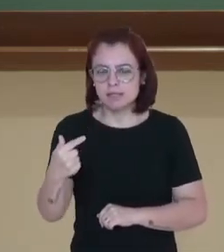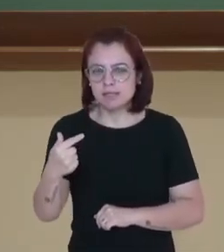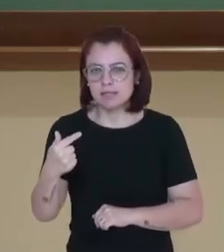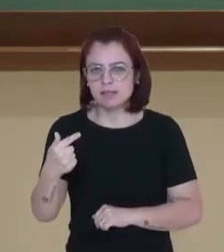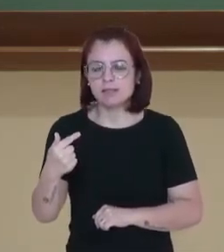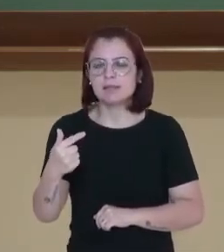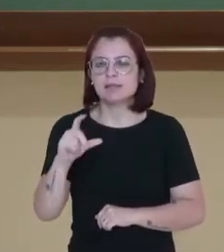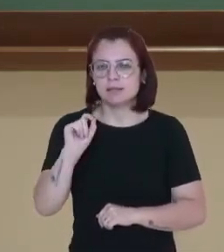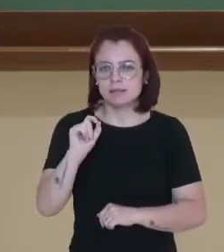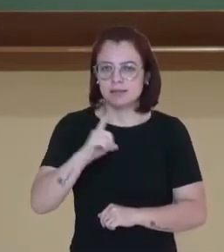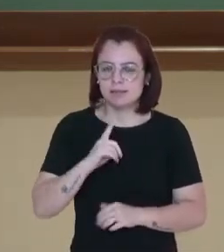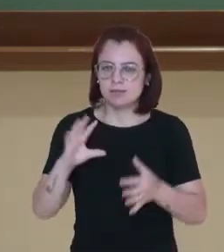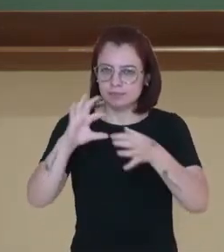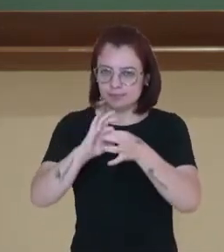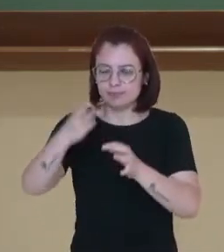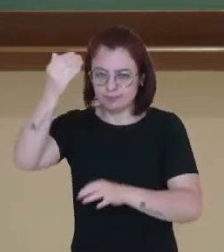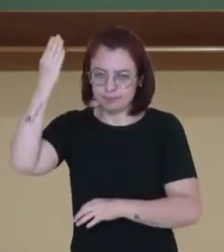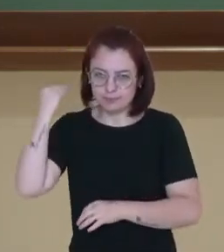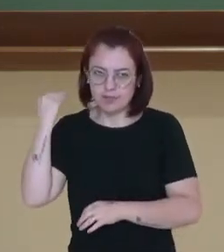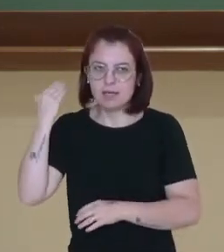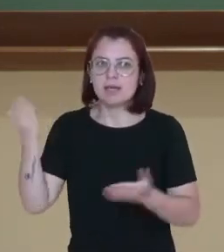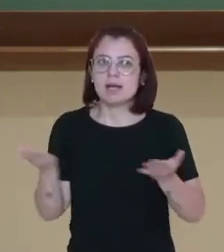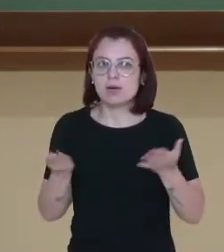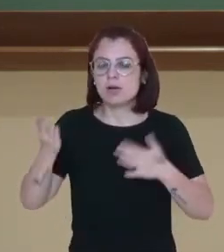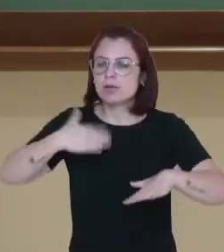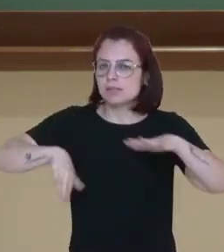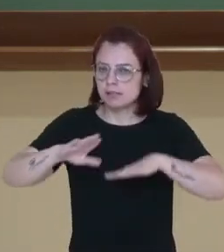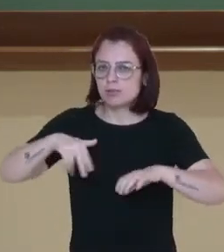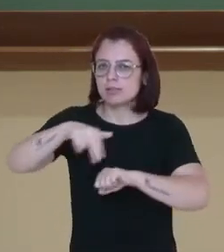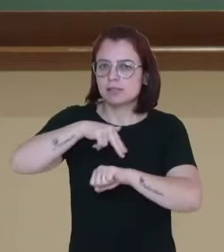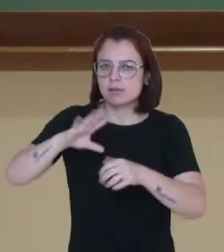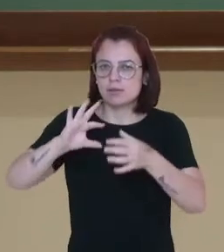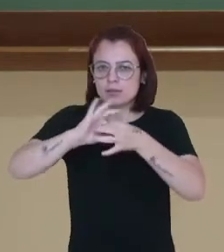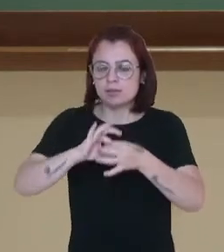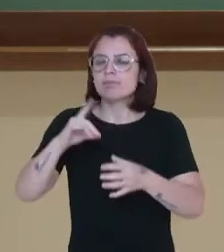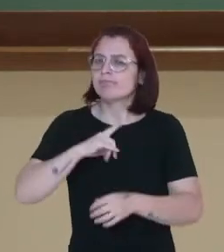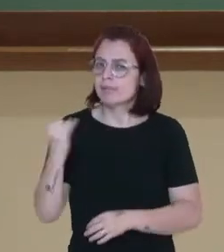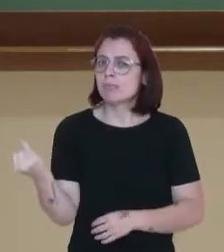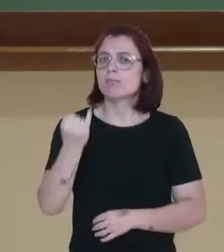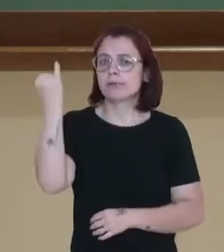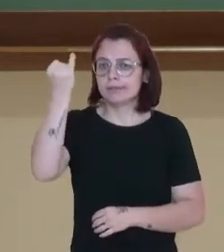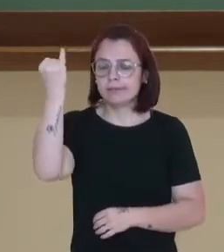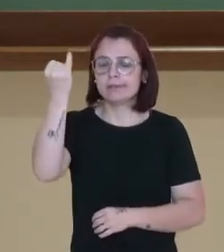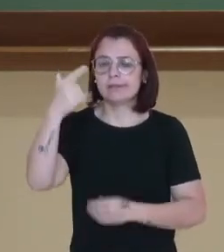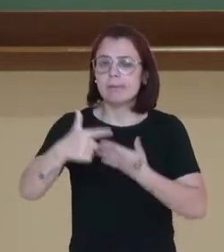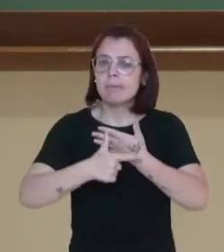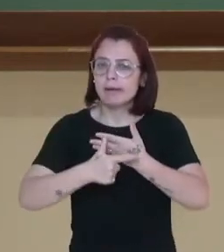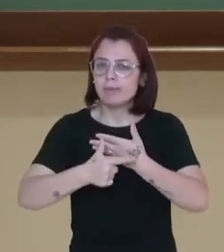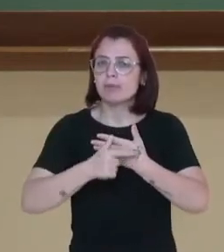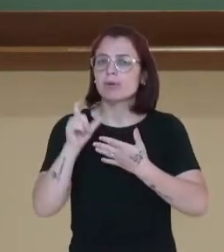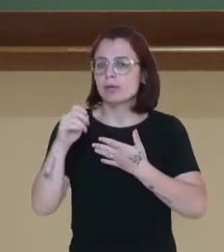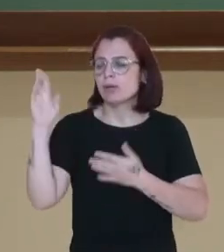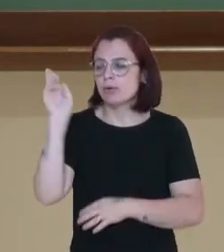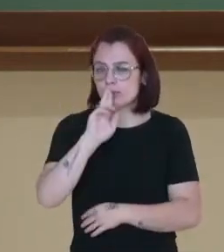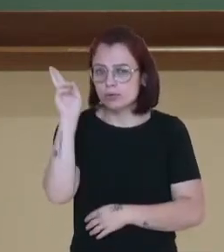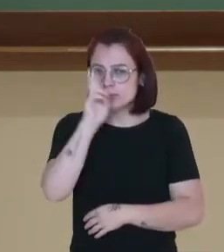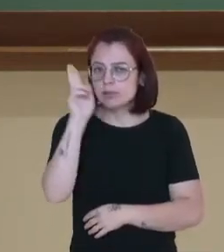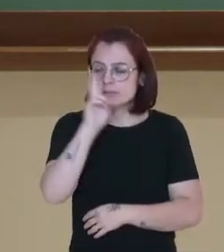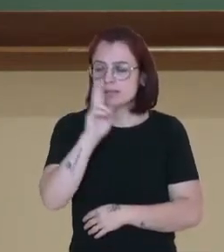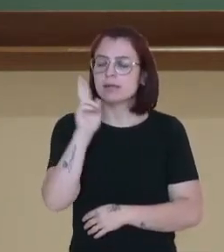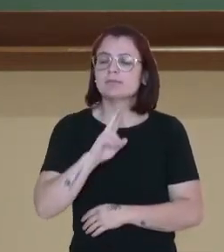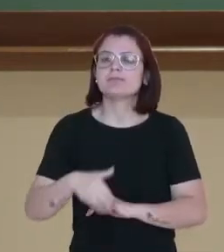antiga de Liga das Nações e agora Organização das Nações Unidas, teve papel primordial em que a Rússia, então